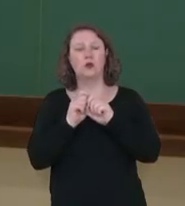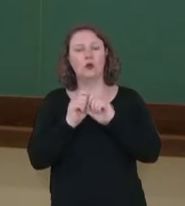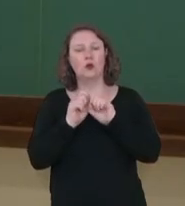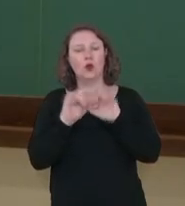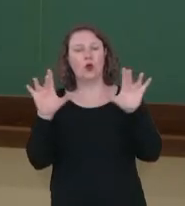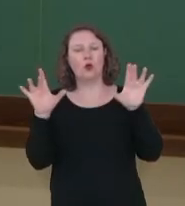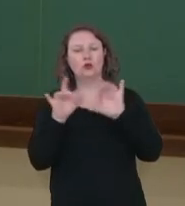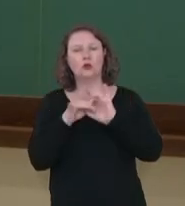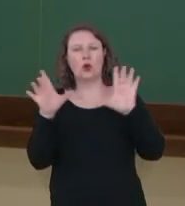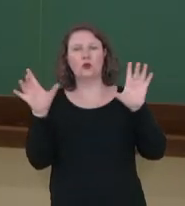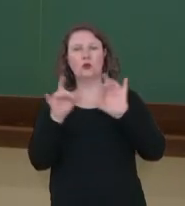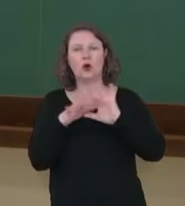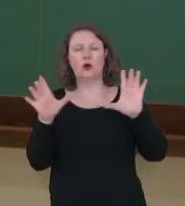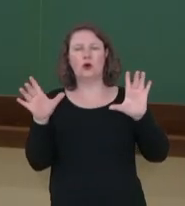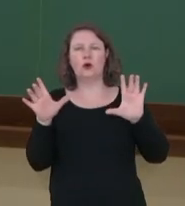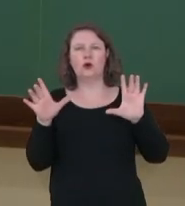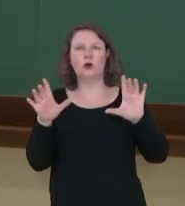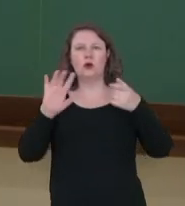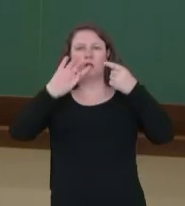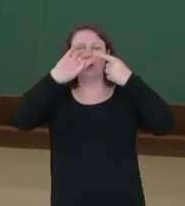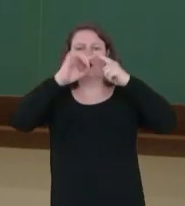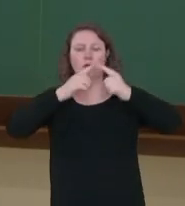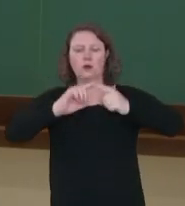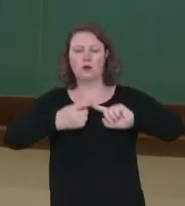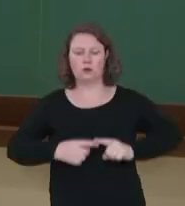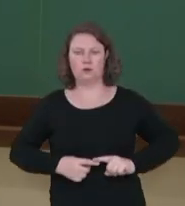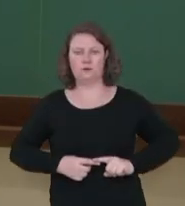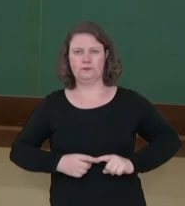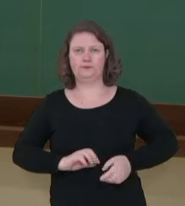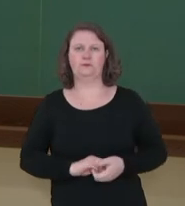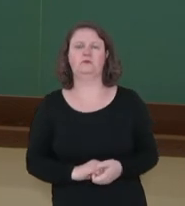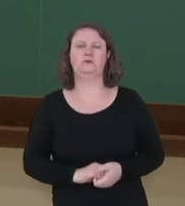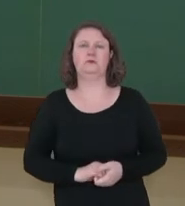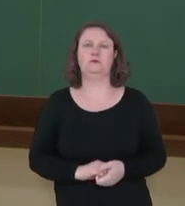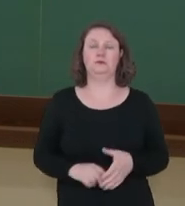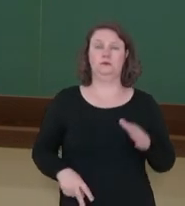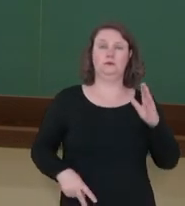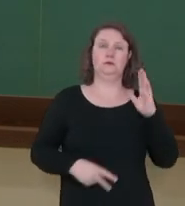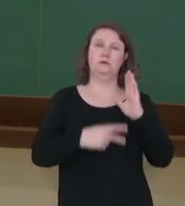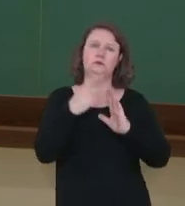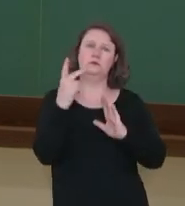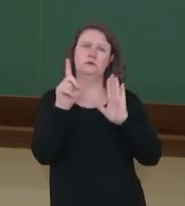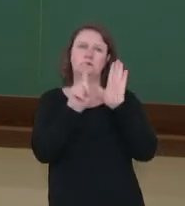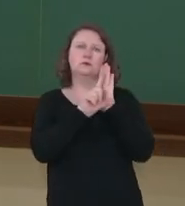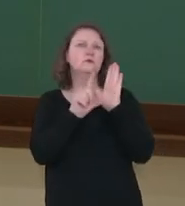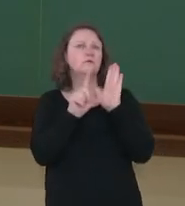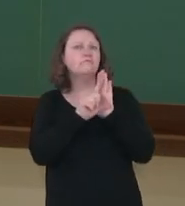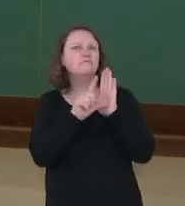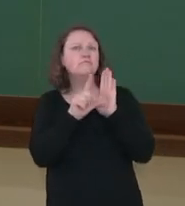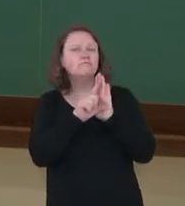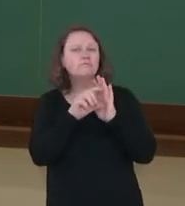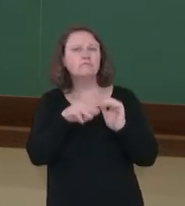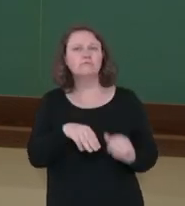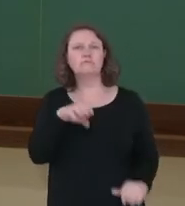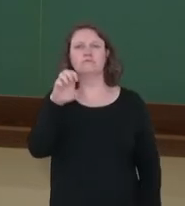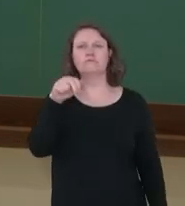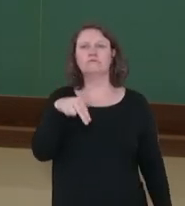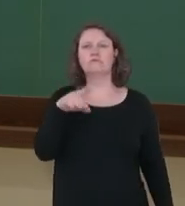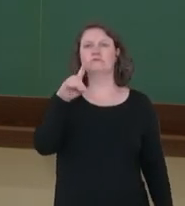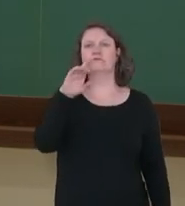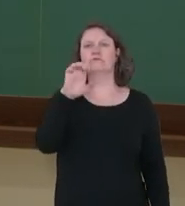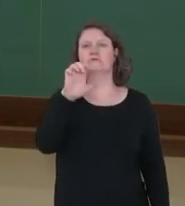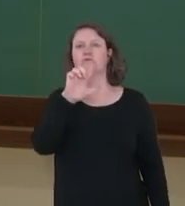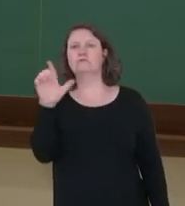se combinando ao acaso. Então, nessa segunda lei de Mendel, a gente entende que cada